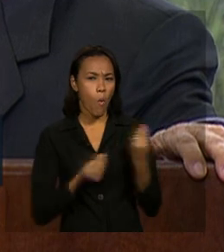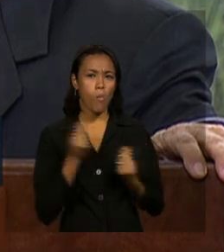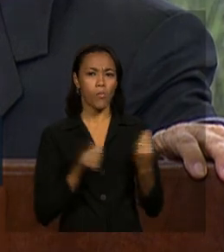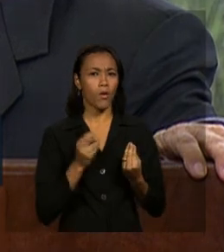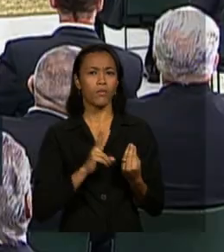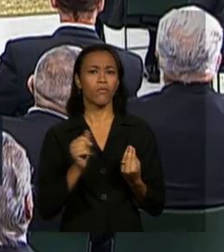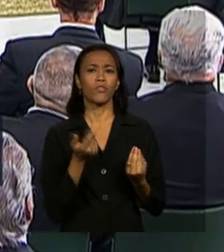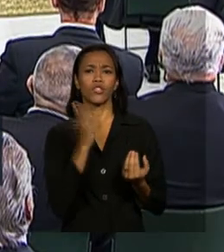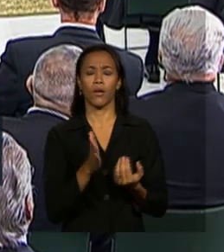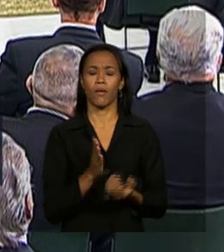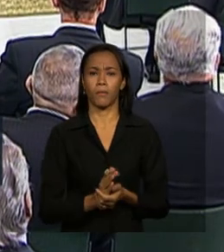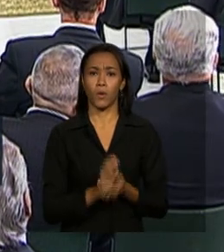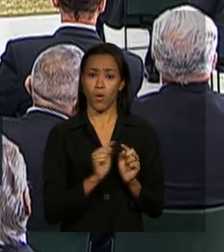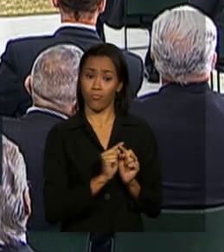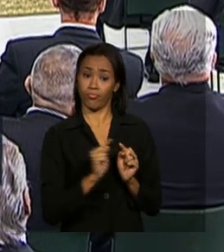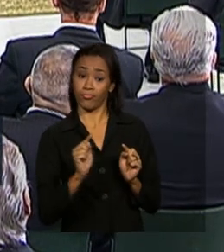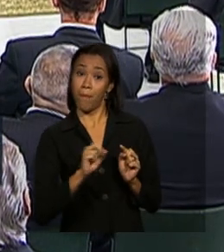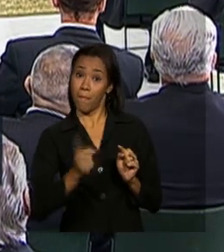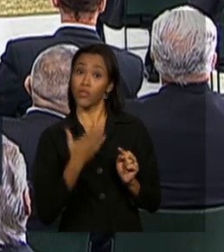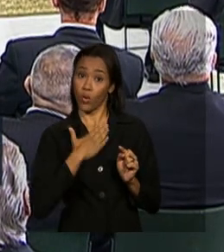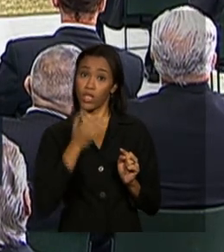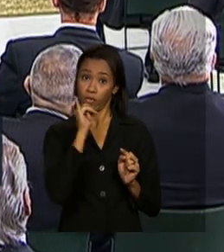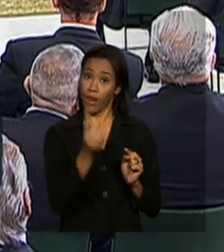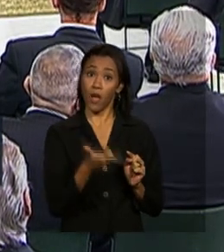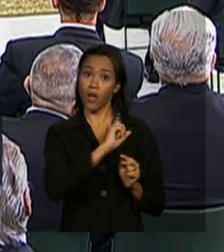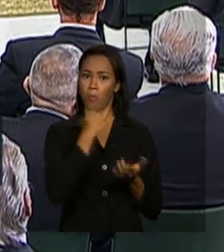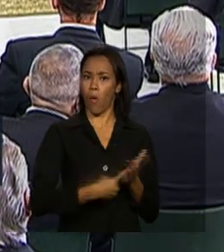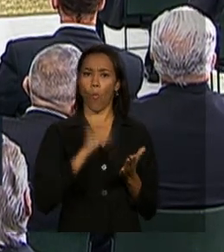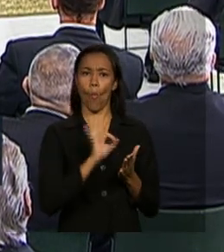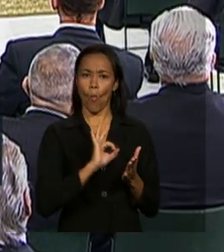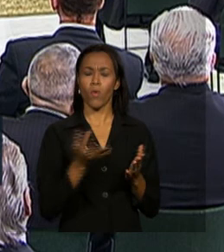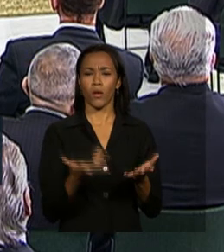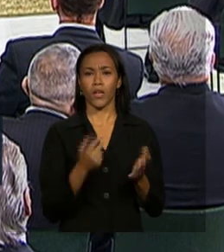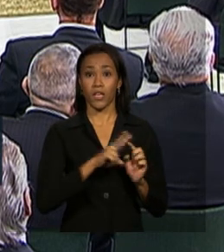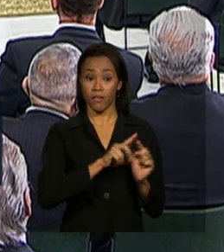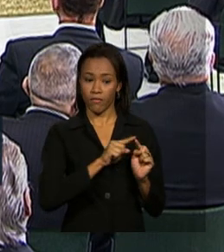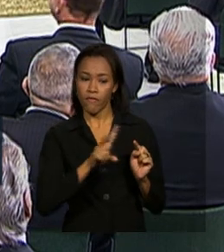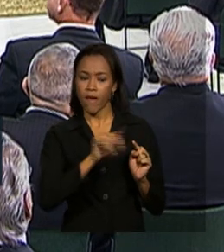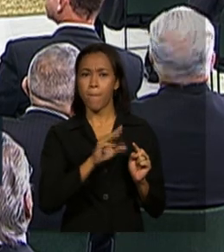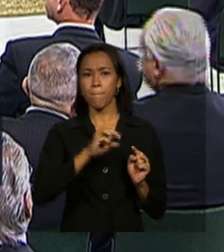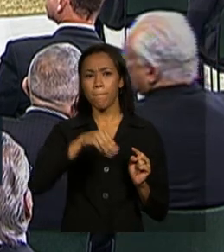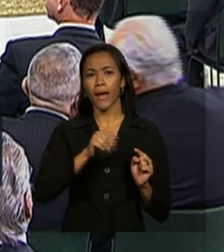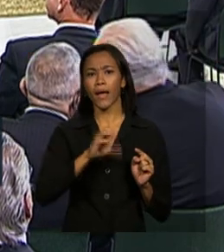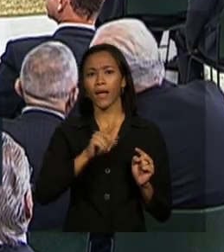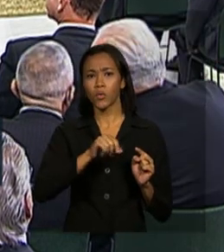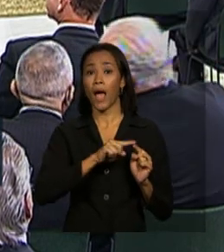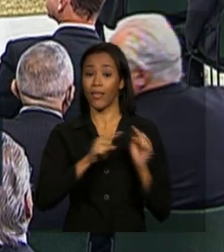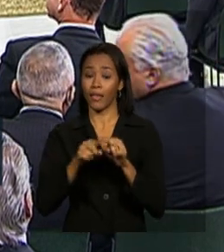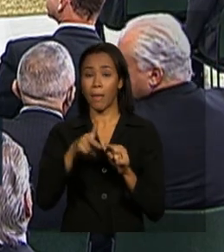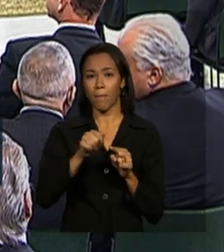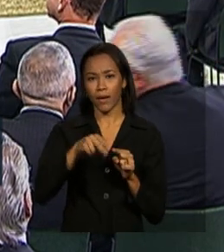não foi relacionado um trecho Mas o que eu gostaria de mencionar que é o trecho que vai de Maracaju a Paranaguá